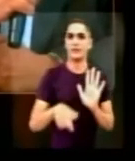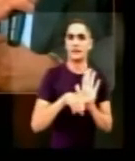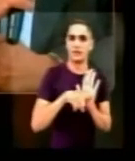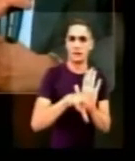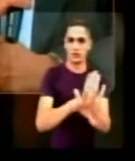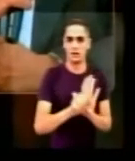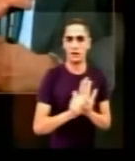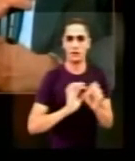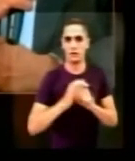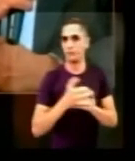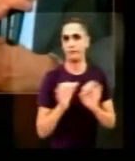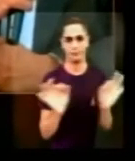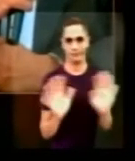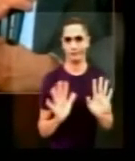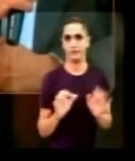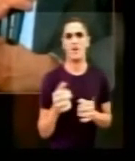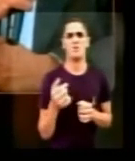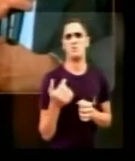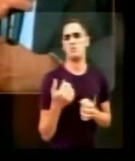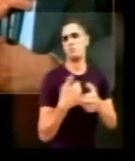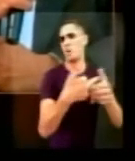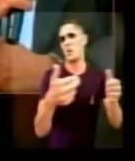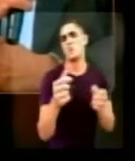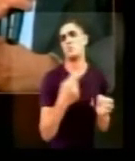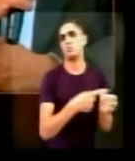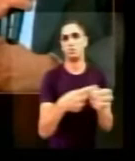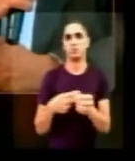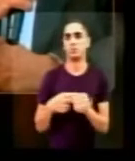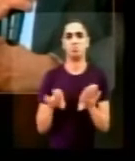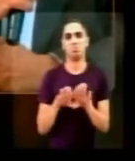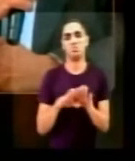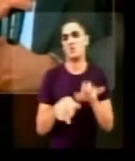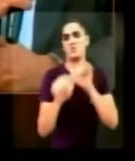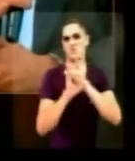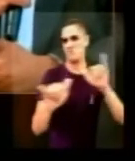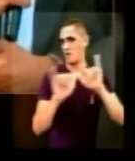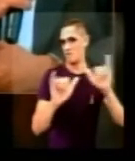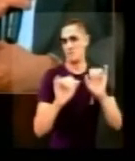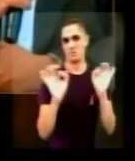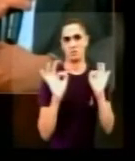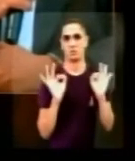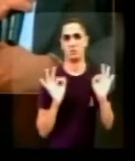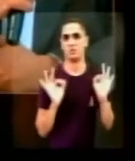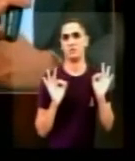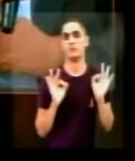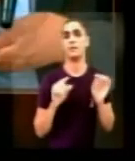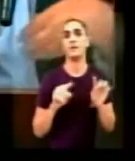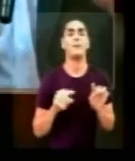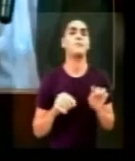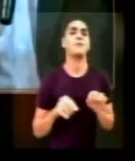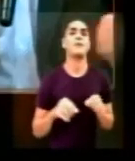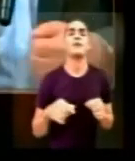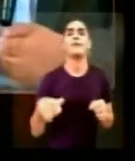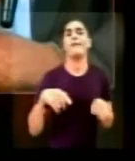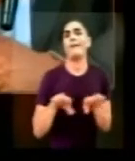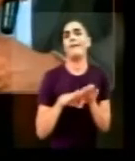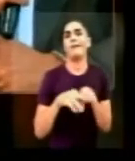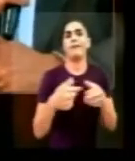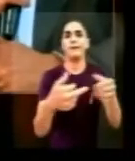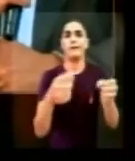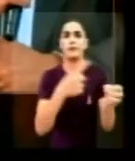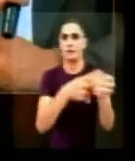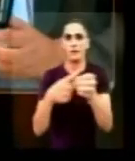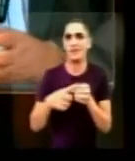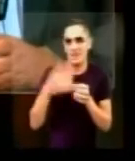negativos, muitas cidades não te fornecem quanto é negativo. Muito, pode entrar no site, não tem lá quanto deu